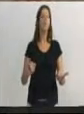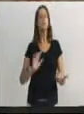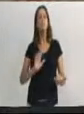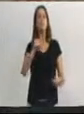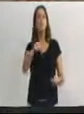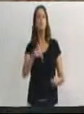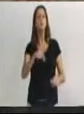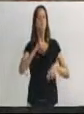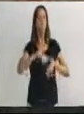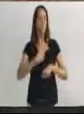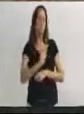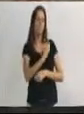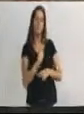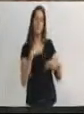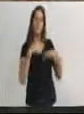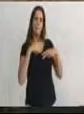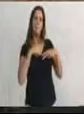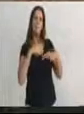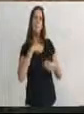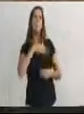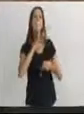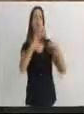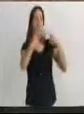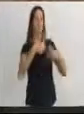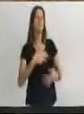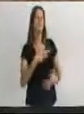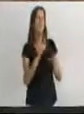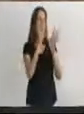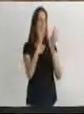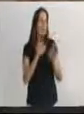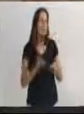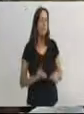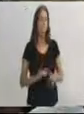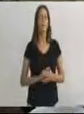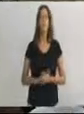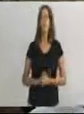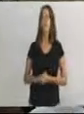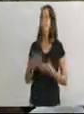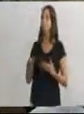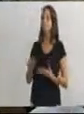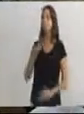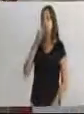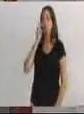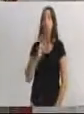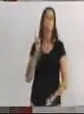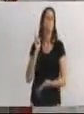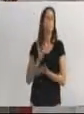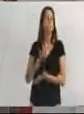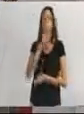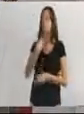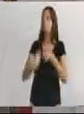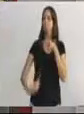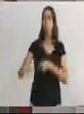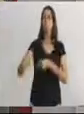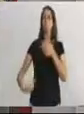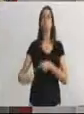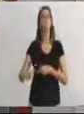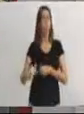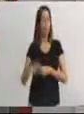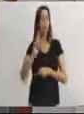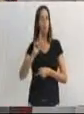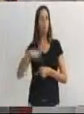explica vossa excelência com muito mais força o que está acontecendo e do vanderlei é sempre bom fazer o debate com a seleção porque o debate construtivo